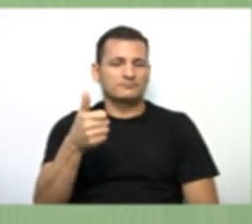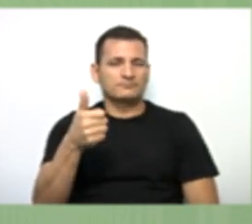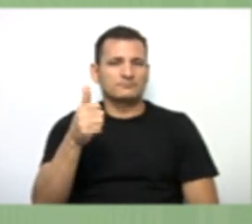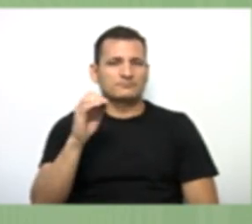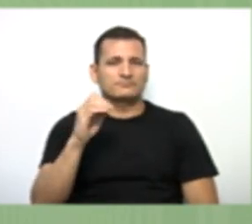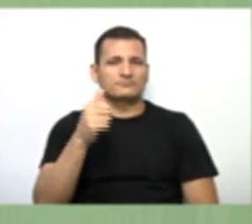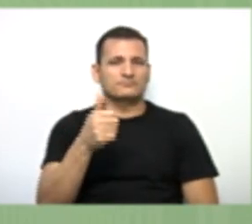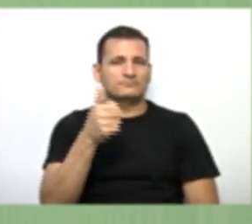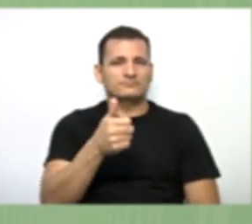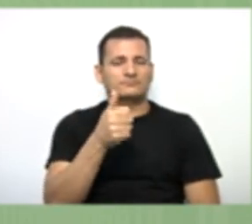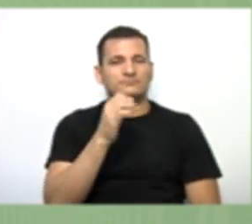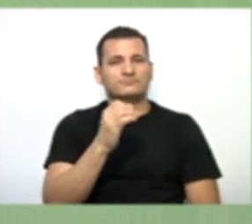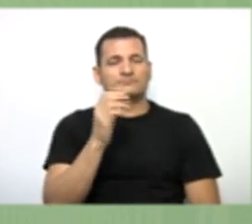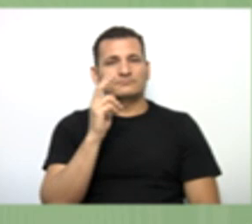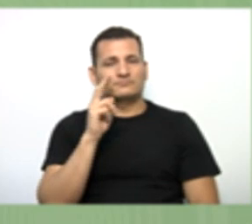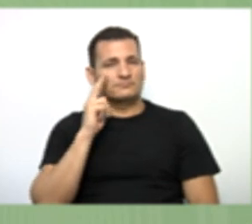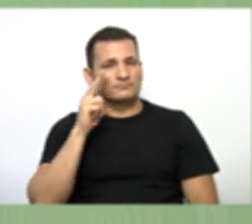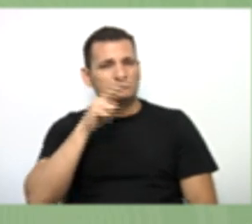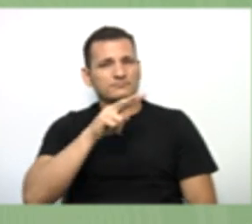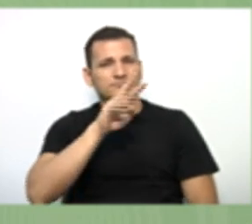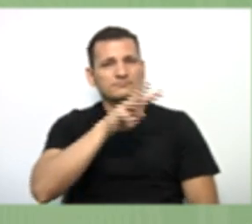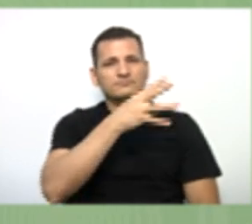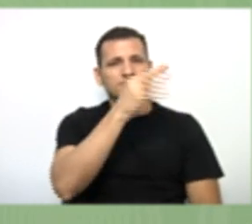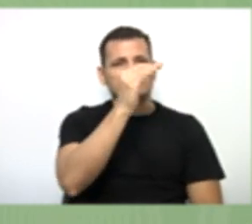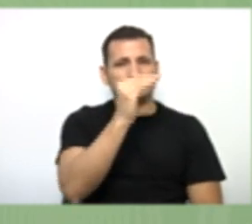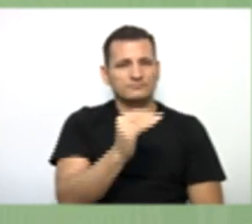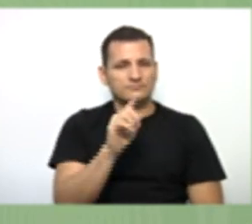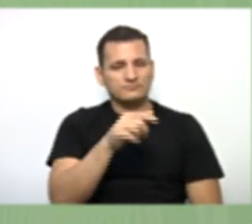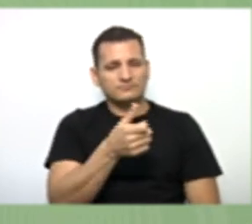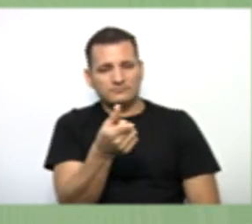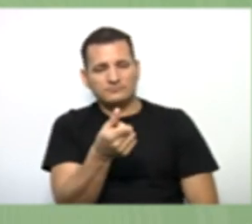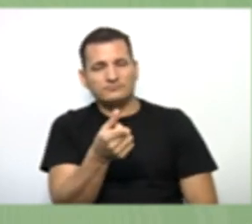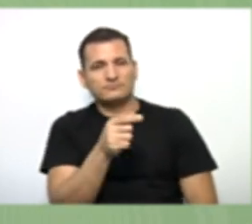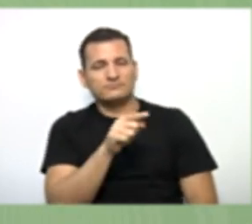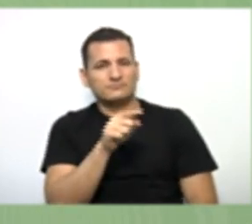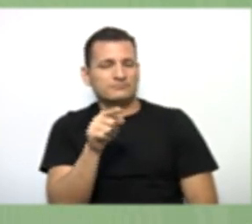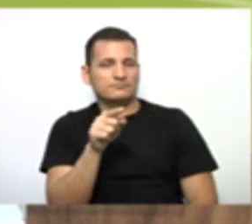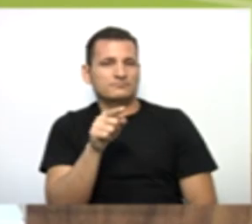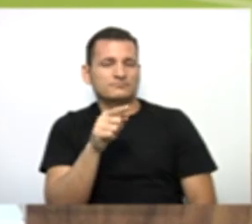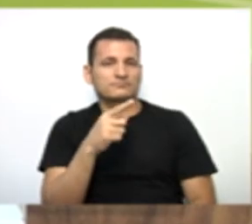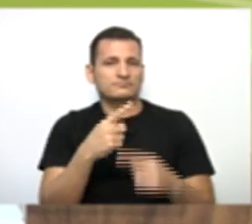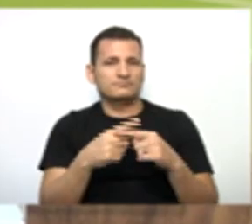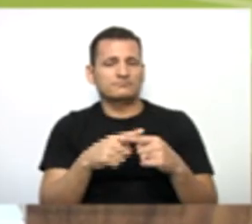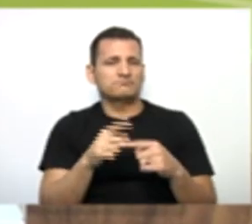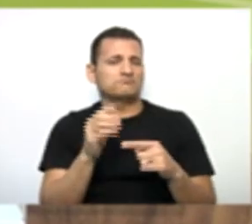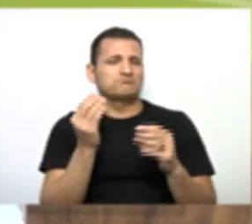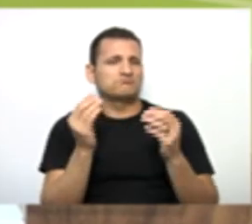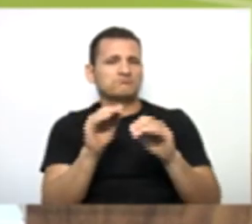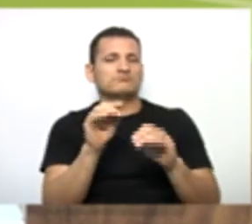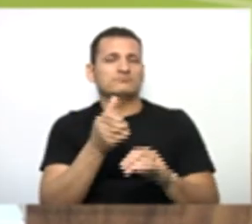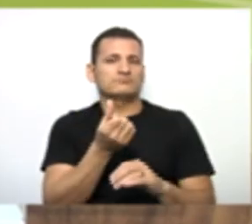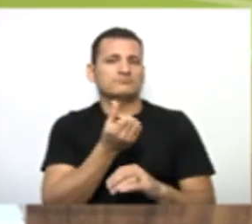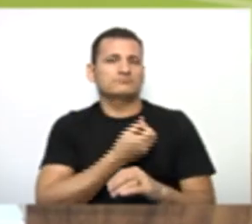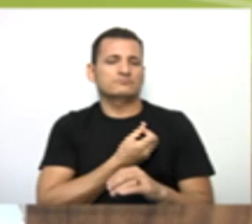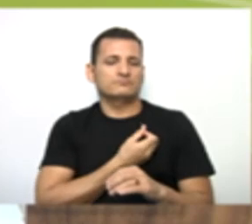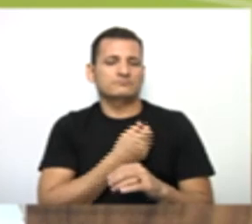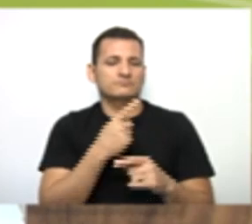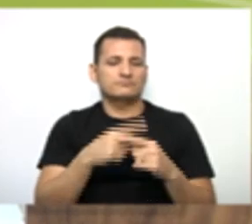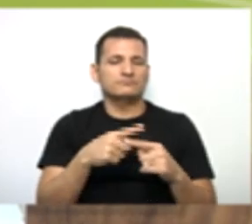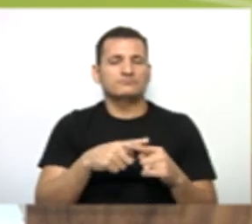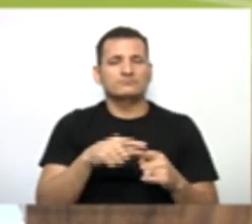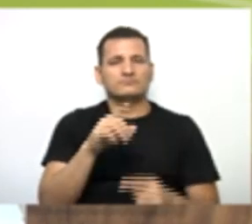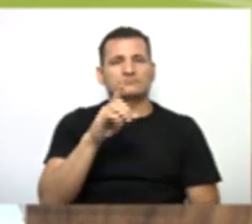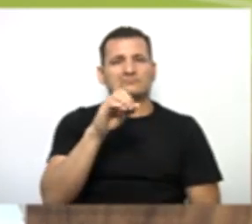1, 1 e 0. Se você olhar na tabela, corresponde ao 6. Por que, que a gente disse que de cara já é o número 6? Porque o